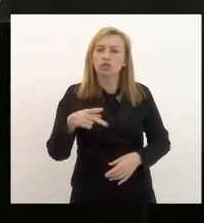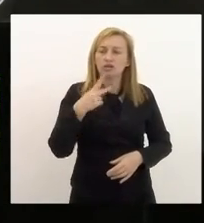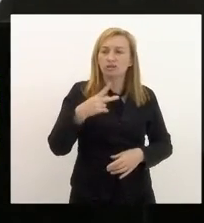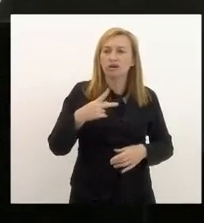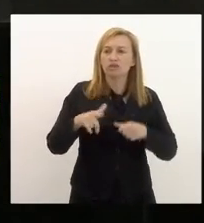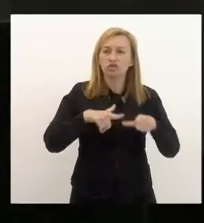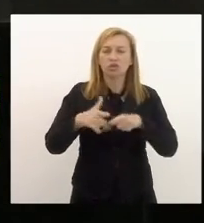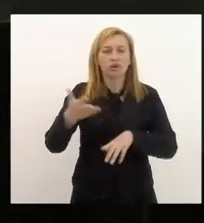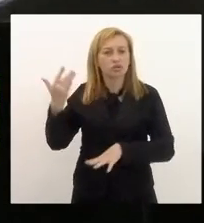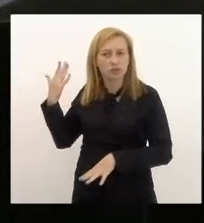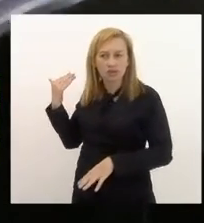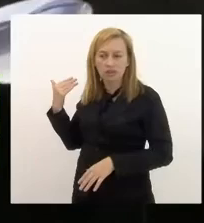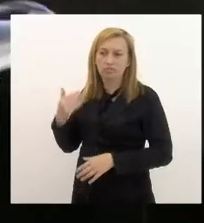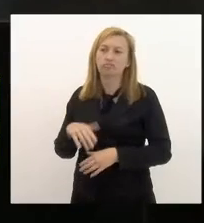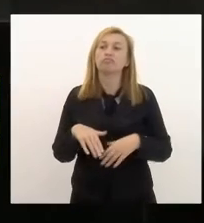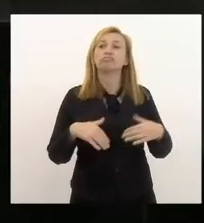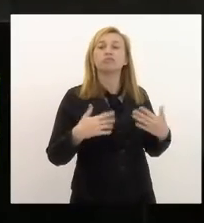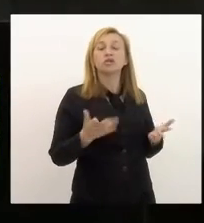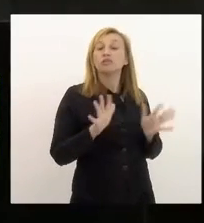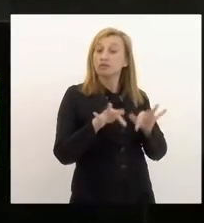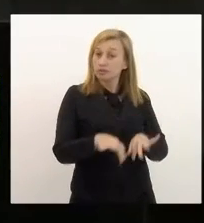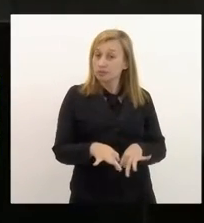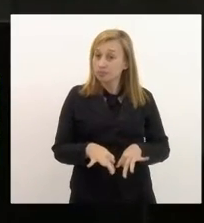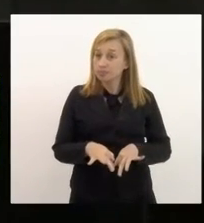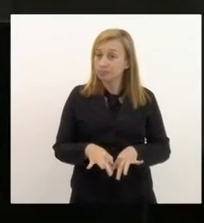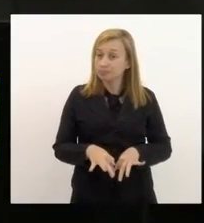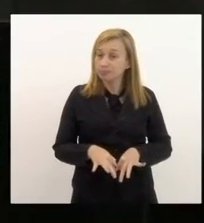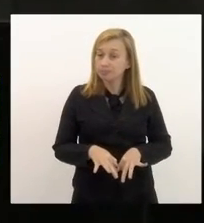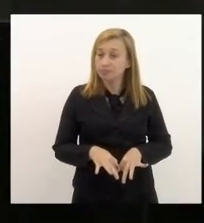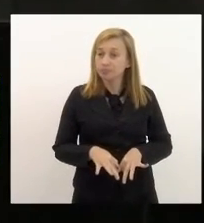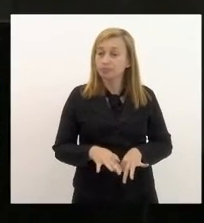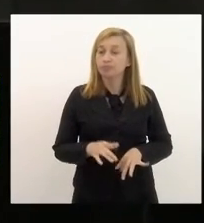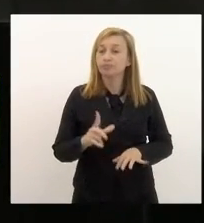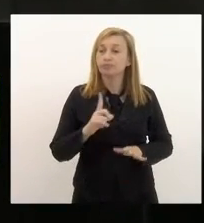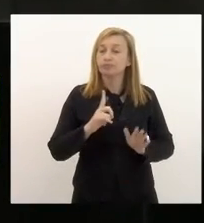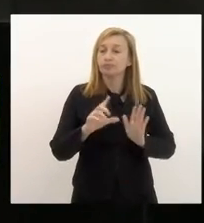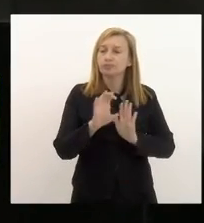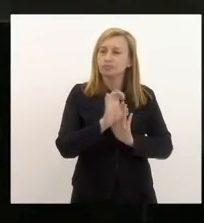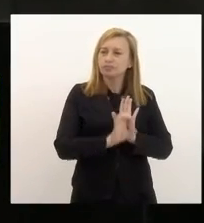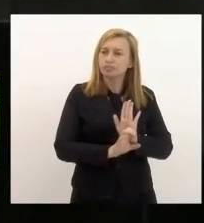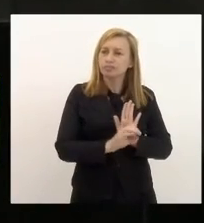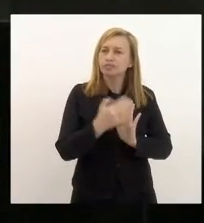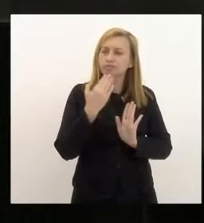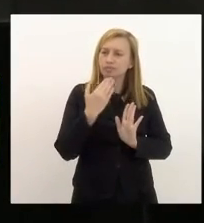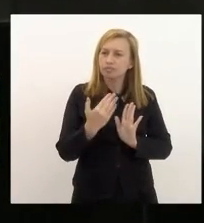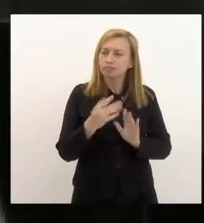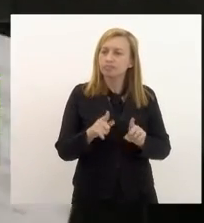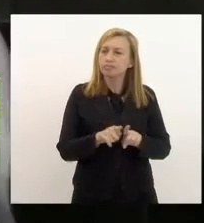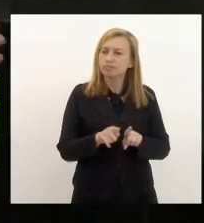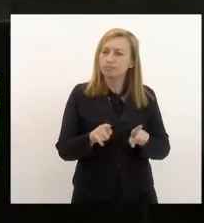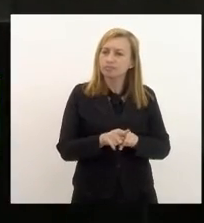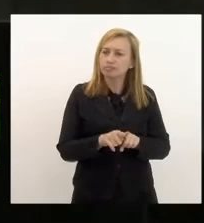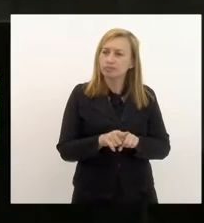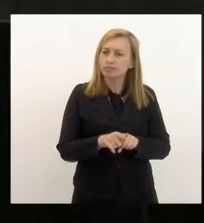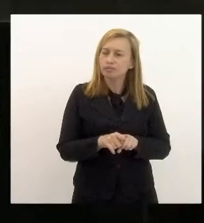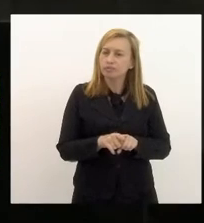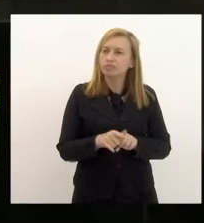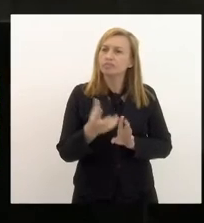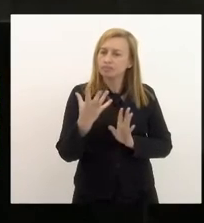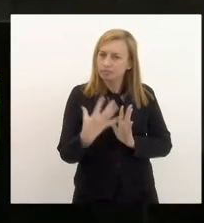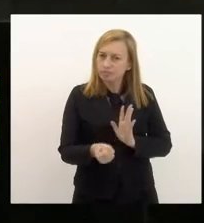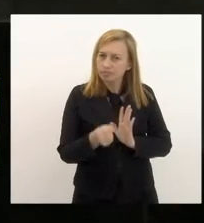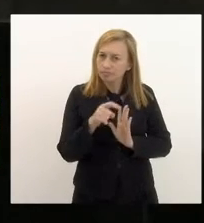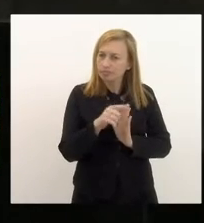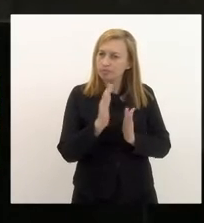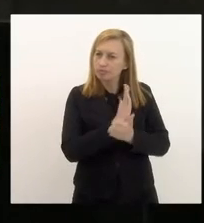exercícios anteriores e para finalizar tem uma Emenda que foi sugerida e o que foi acatado